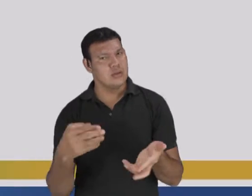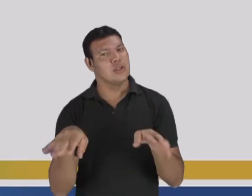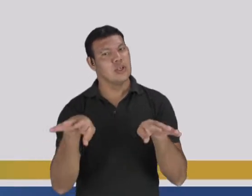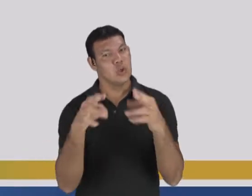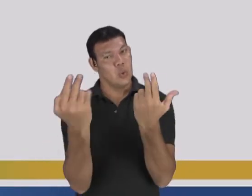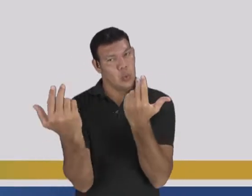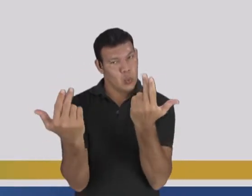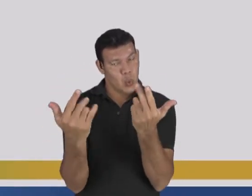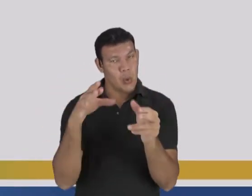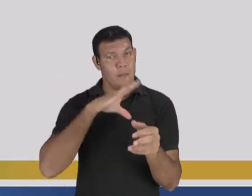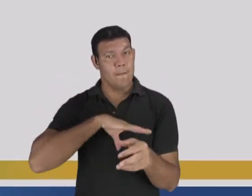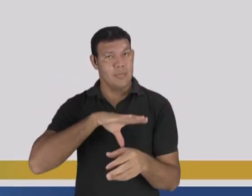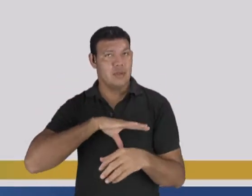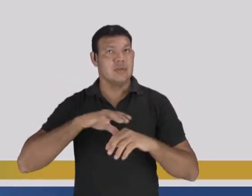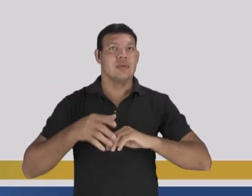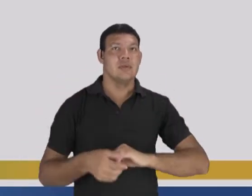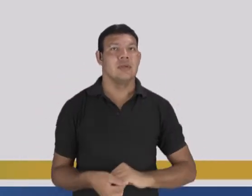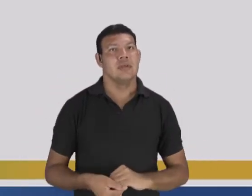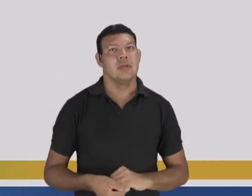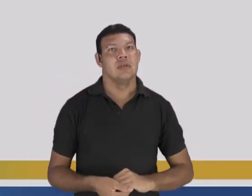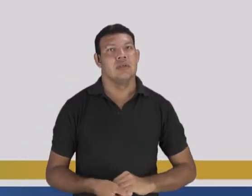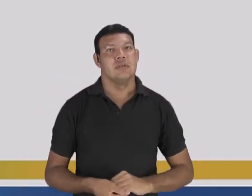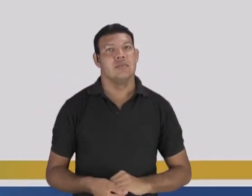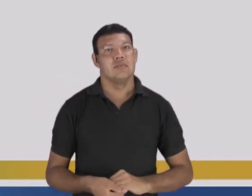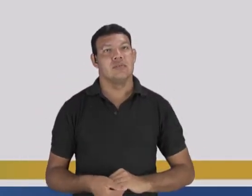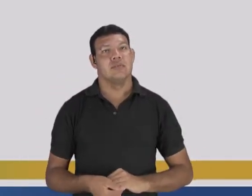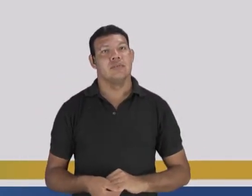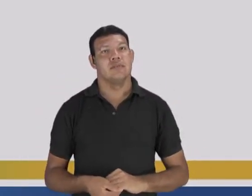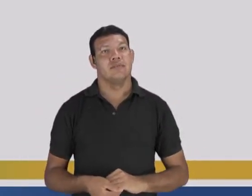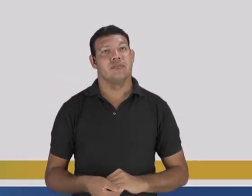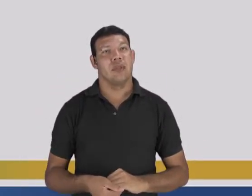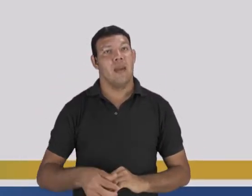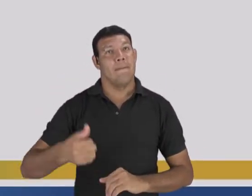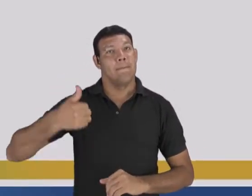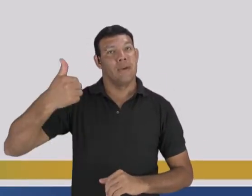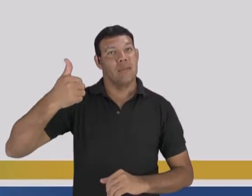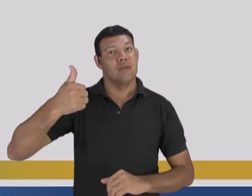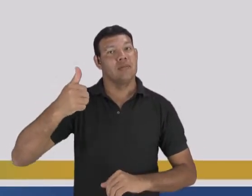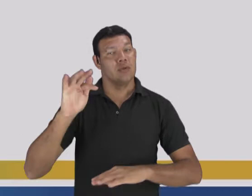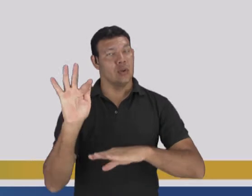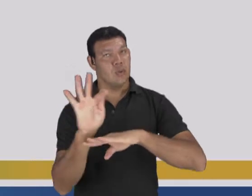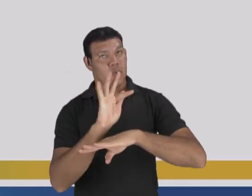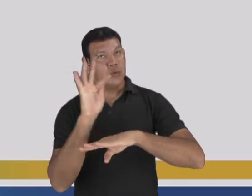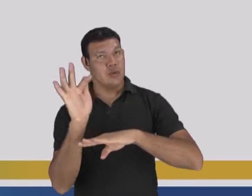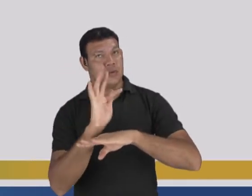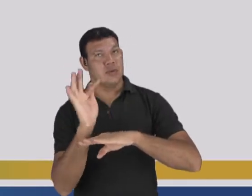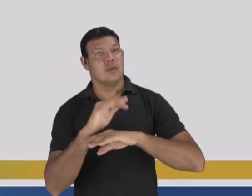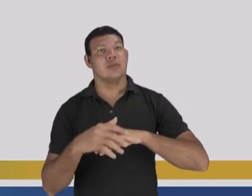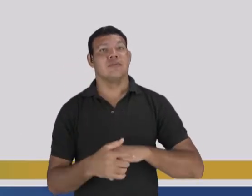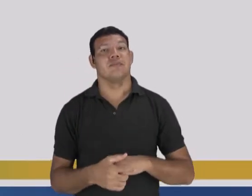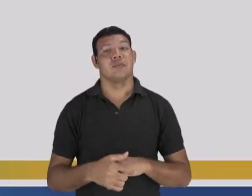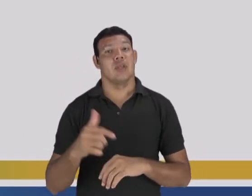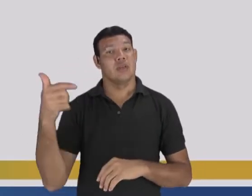portuguesa. Então, você tem como te llamas para informal e como se llama para formal.